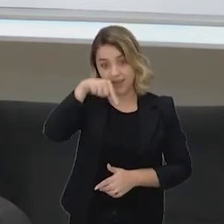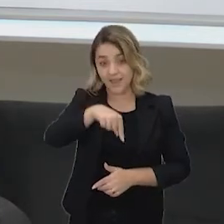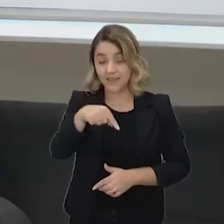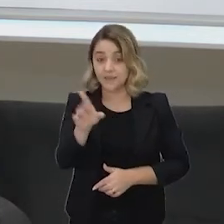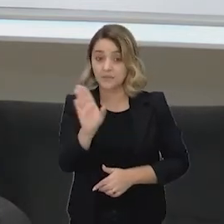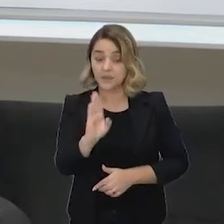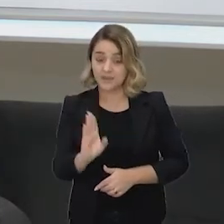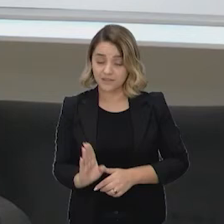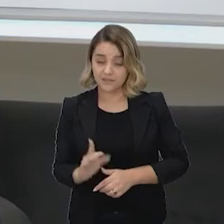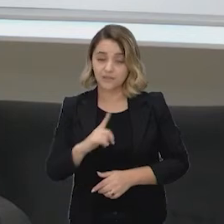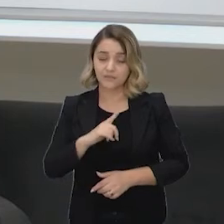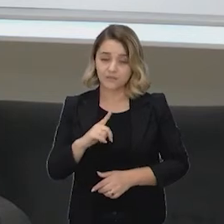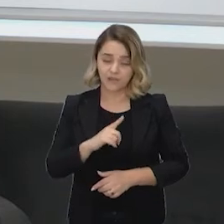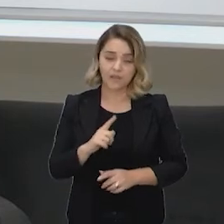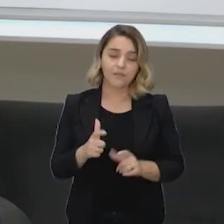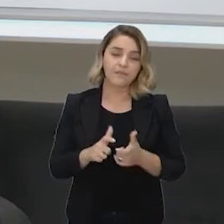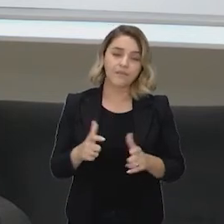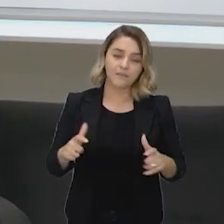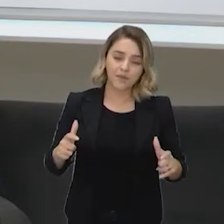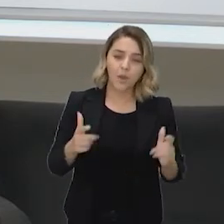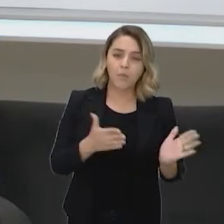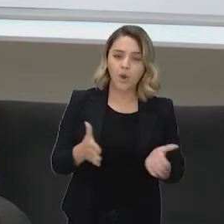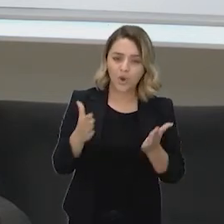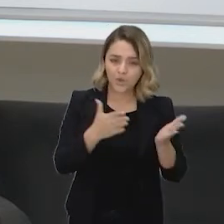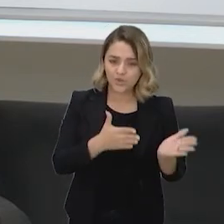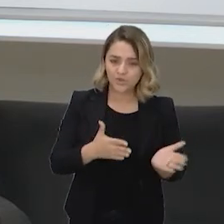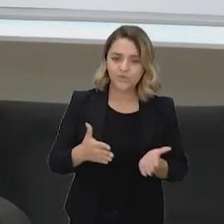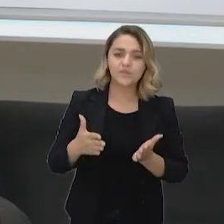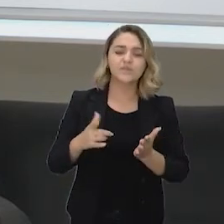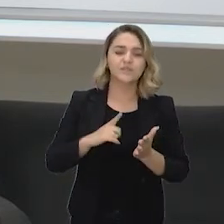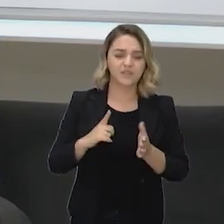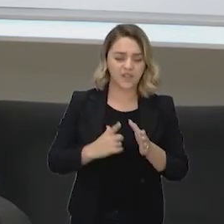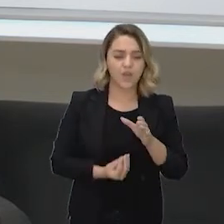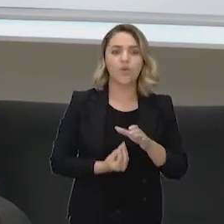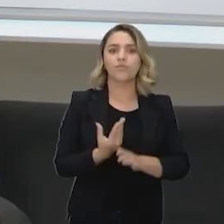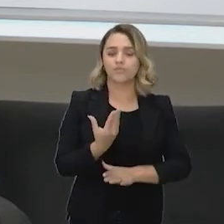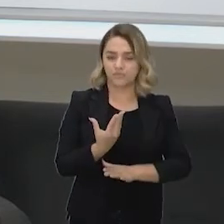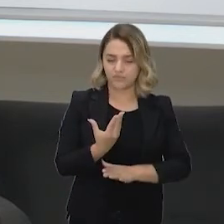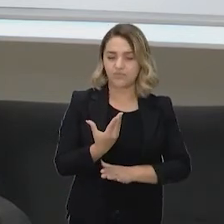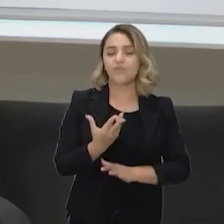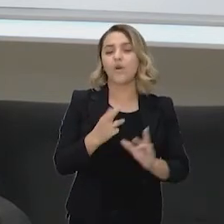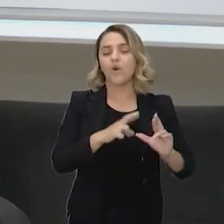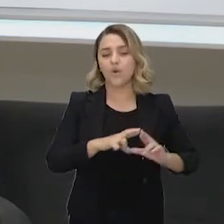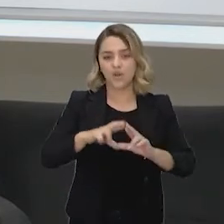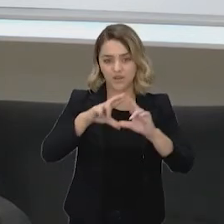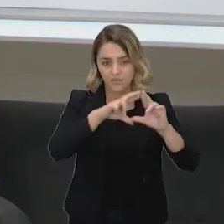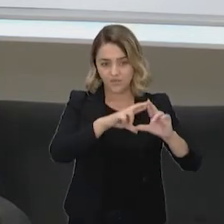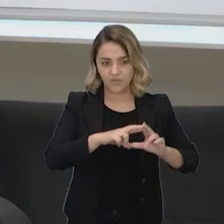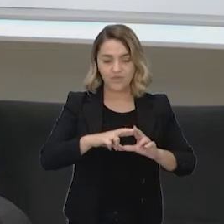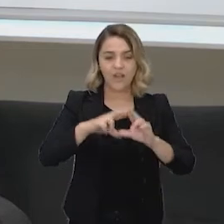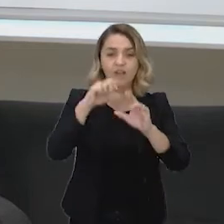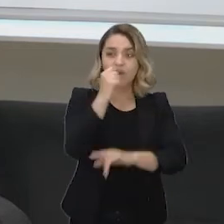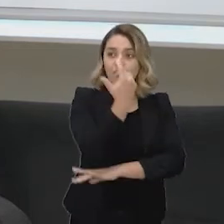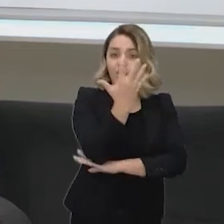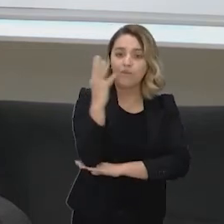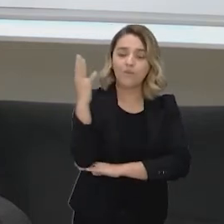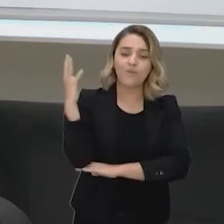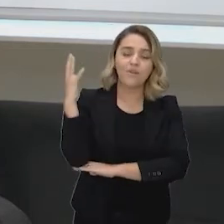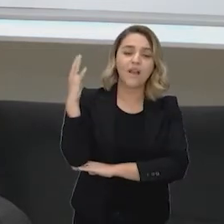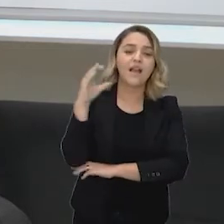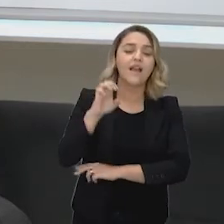grande expoente aí nessa produção de carvão vegetal, né, de origem renovável, né? O carvão vem das florestas de eucalipto.